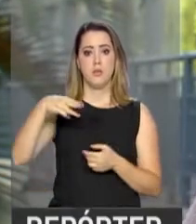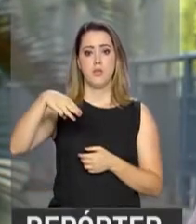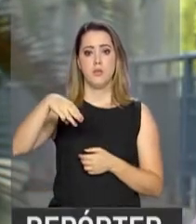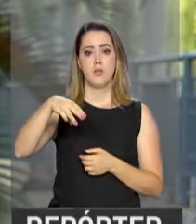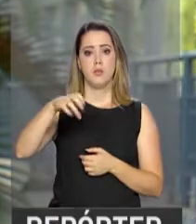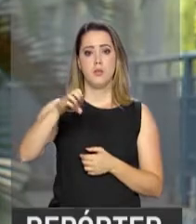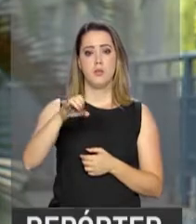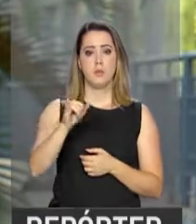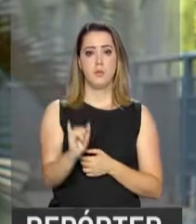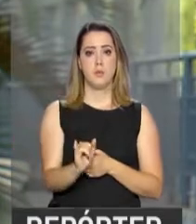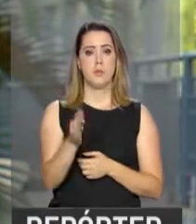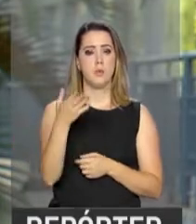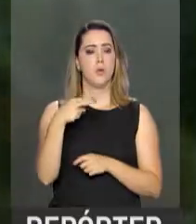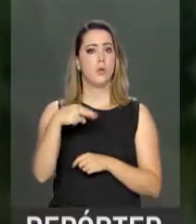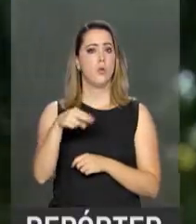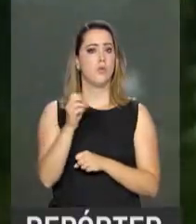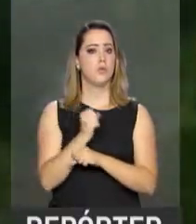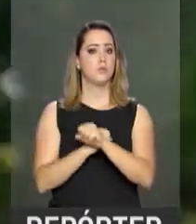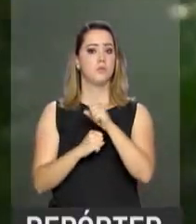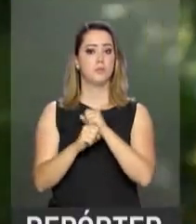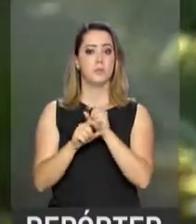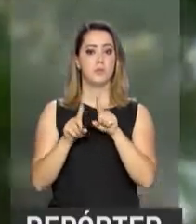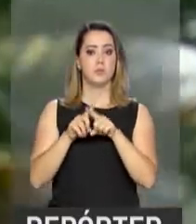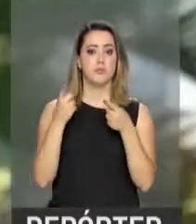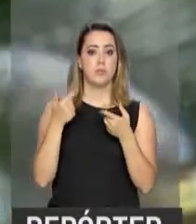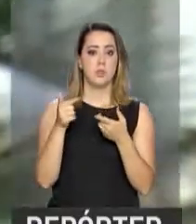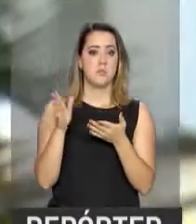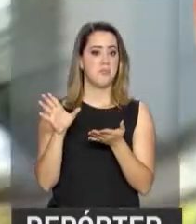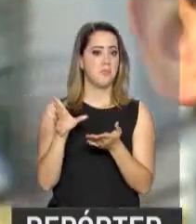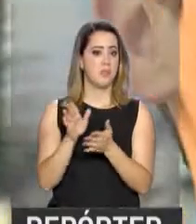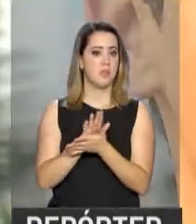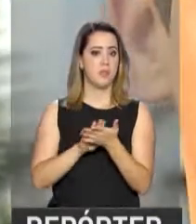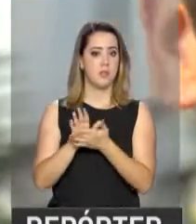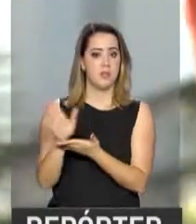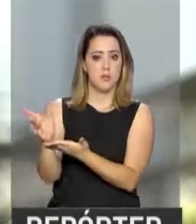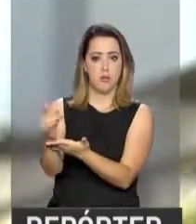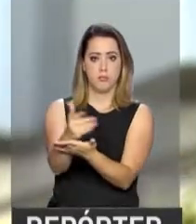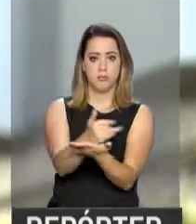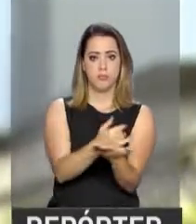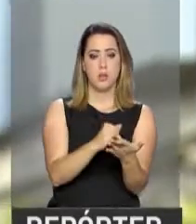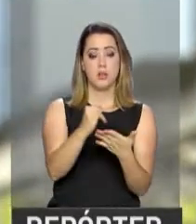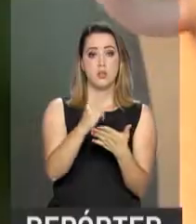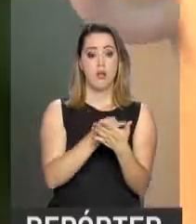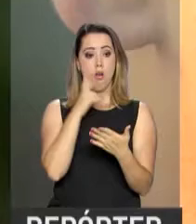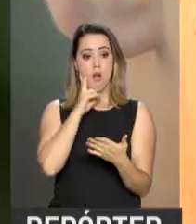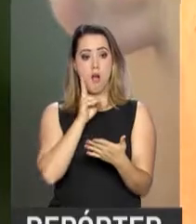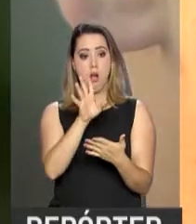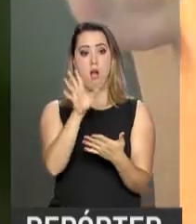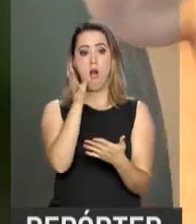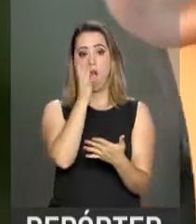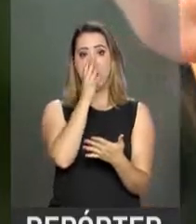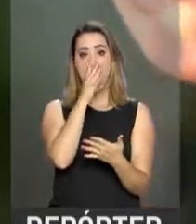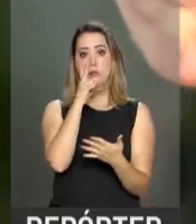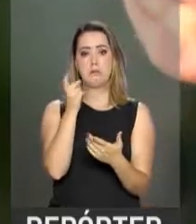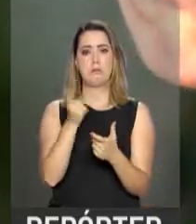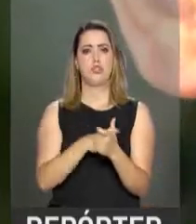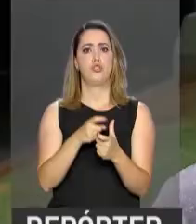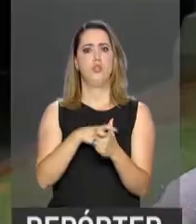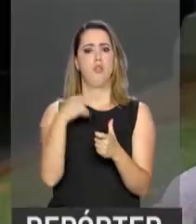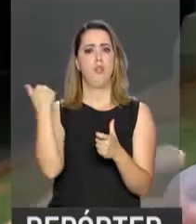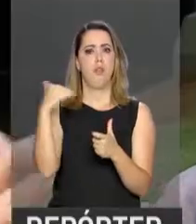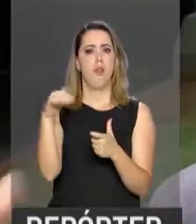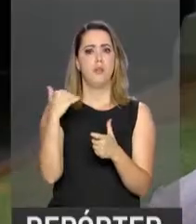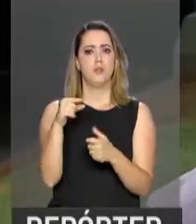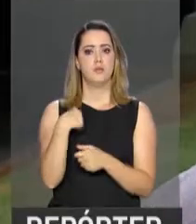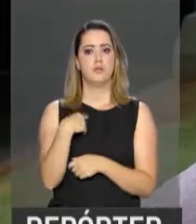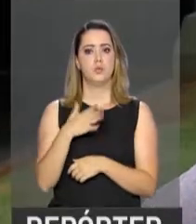em novembro do ano passado e desde então não recolheu nenhum imposto quando olhou no site viu que estava devendo levou um susto